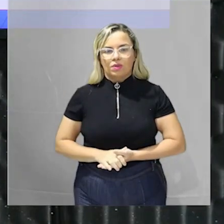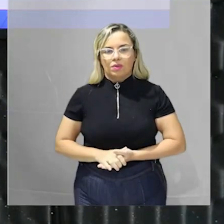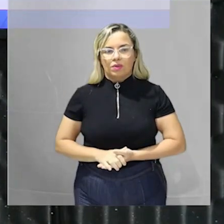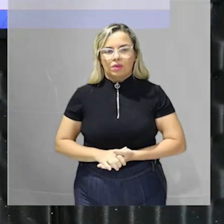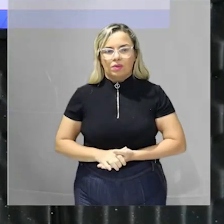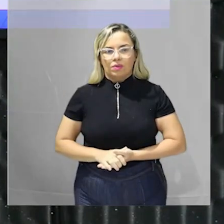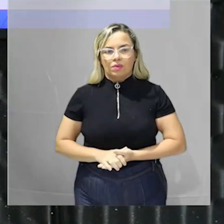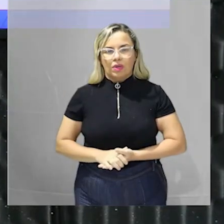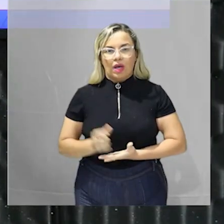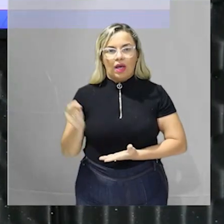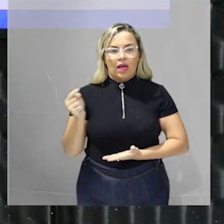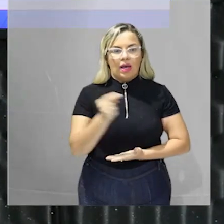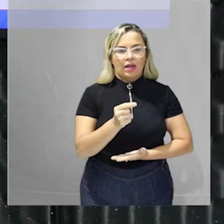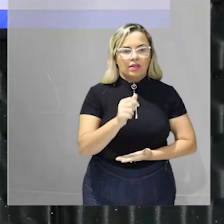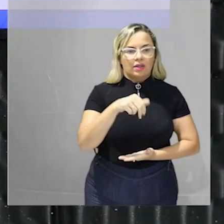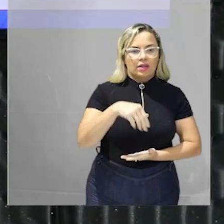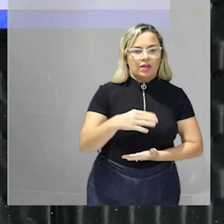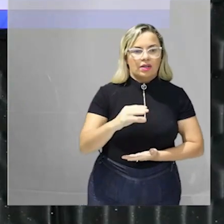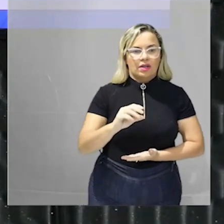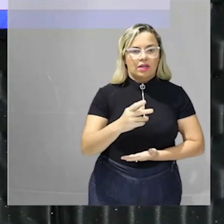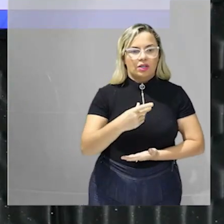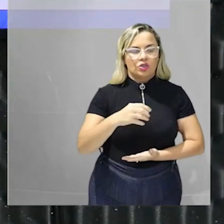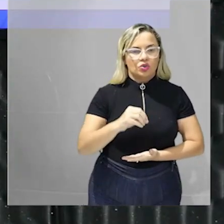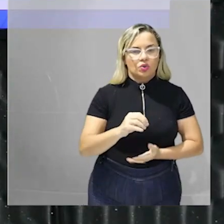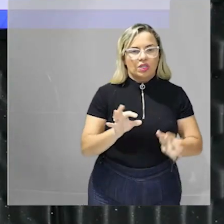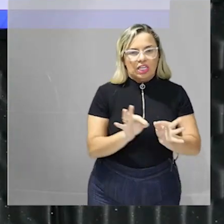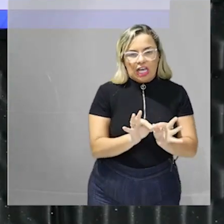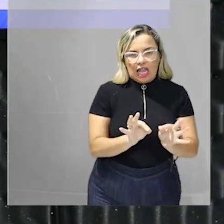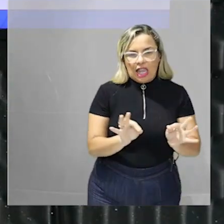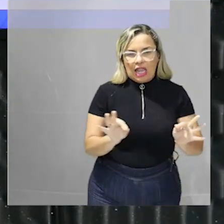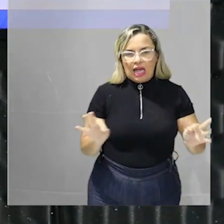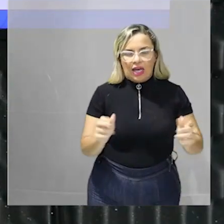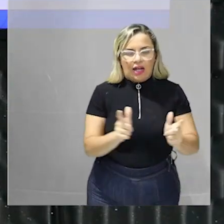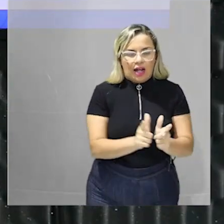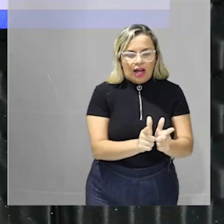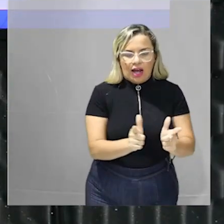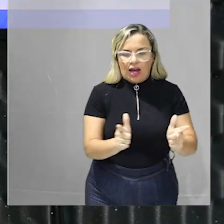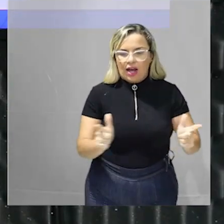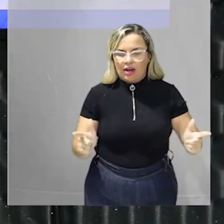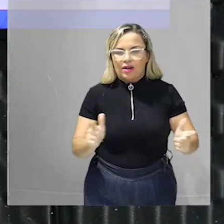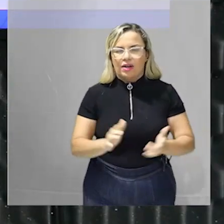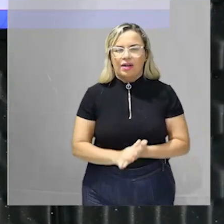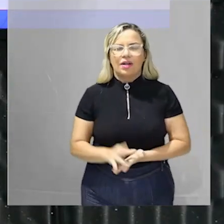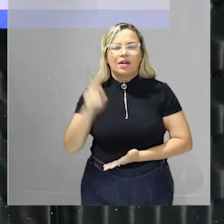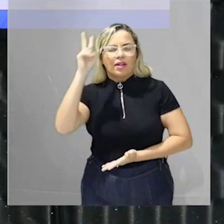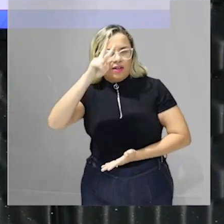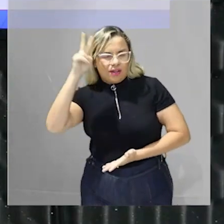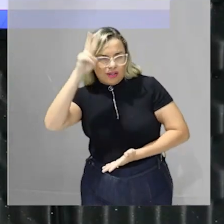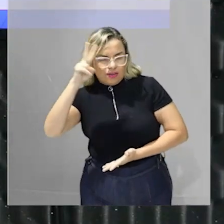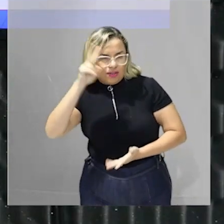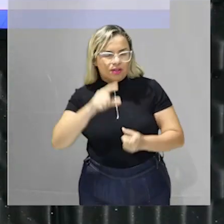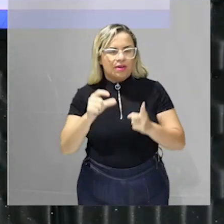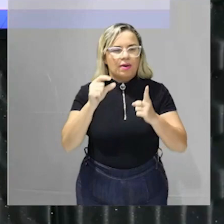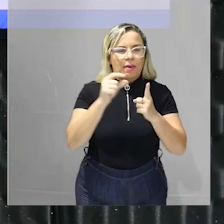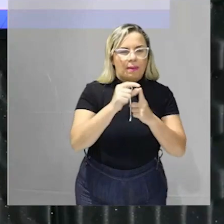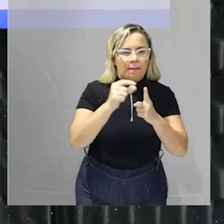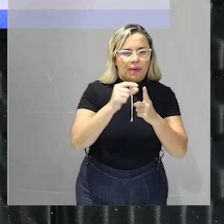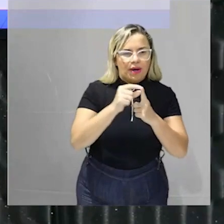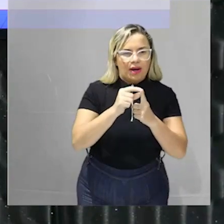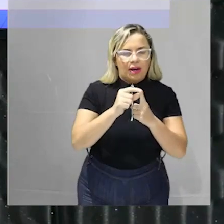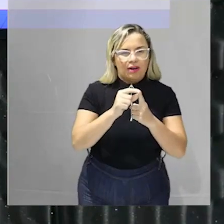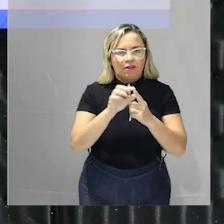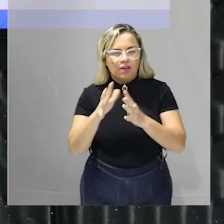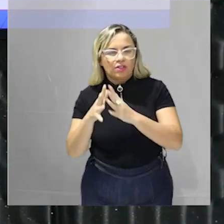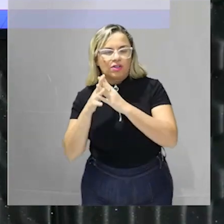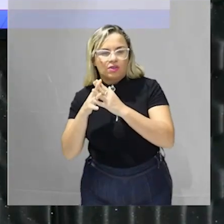largo, olha só. Aqui eu tenho também, gente, lembra da aula passada de falsos cognatos? Eu também tenho um falso cognato aqui, tá?